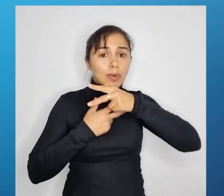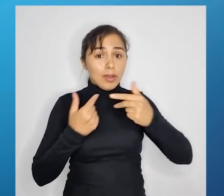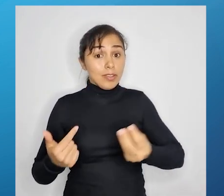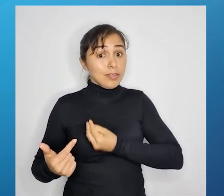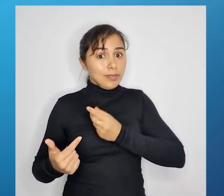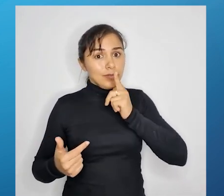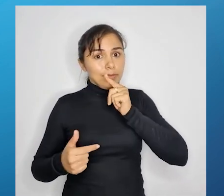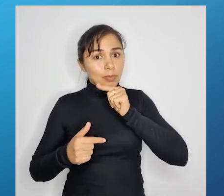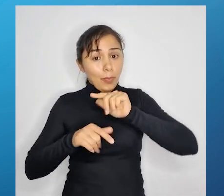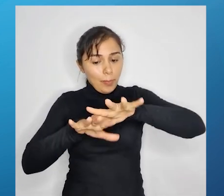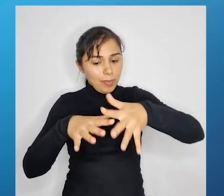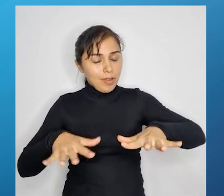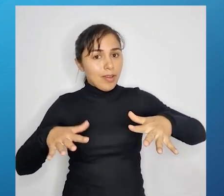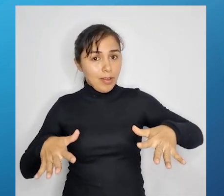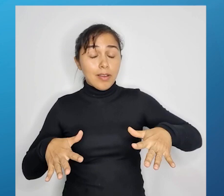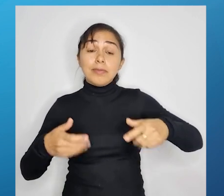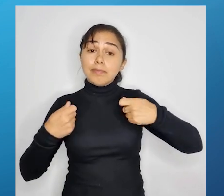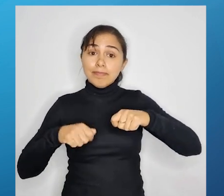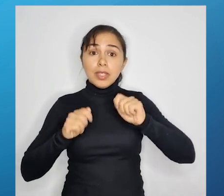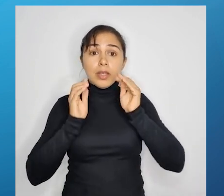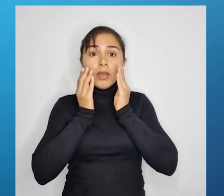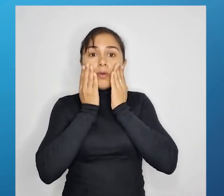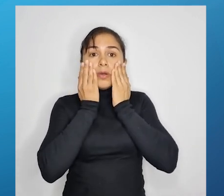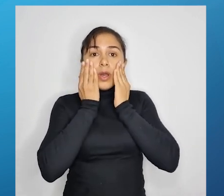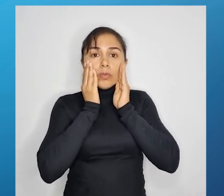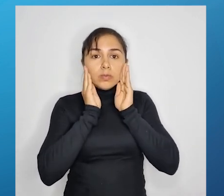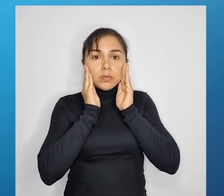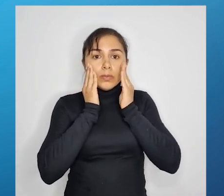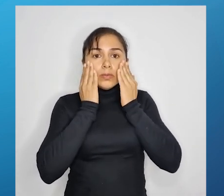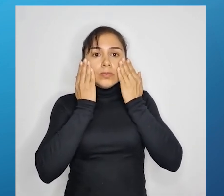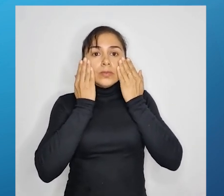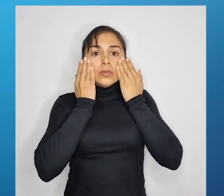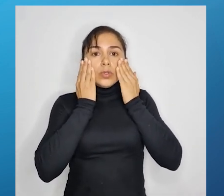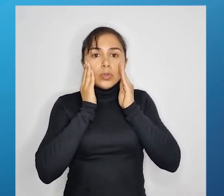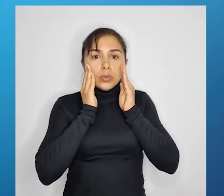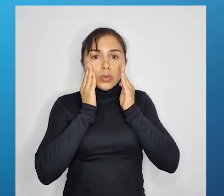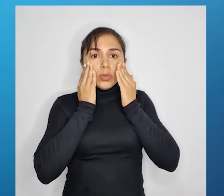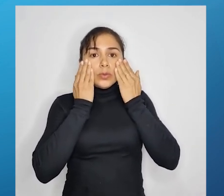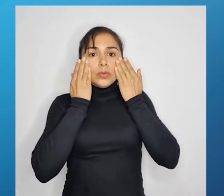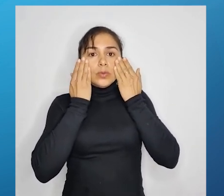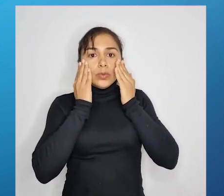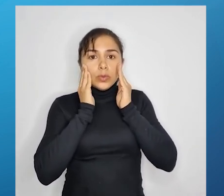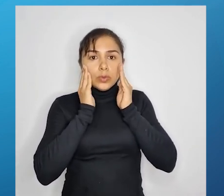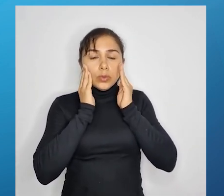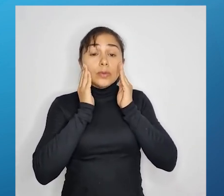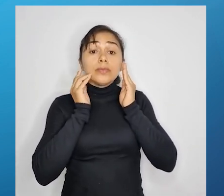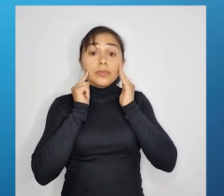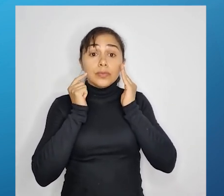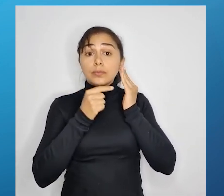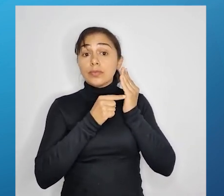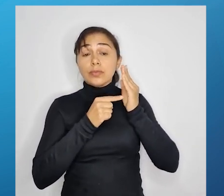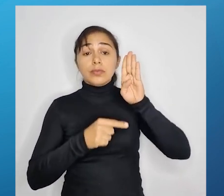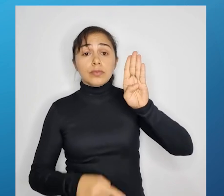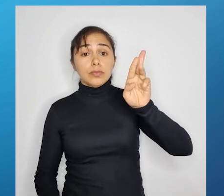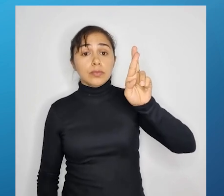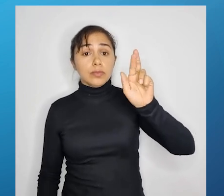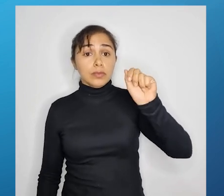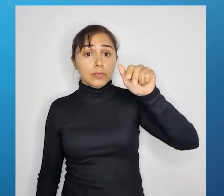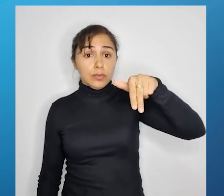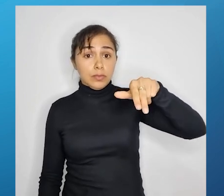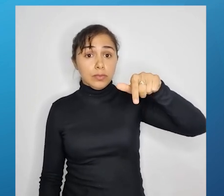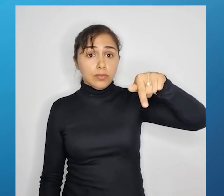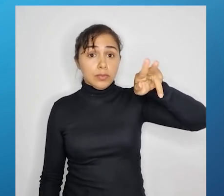falando de animais que possuem brânquias. Então, nós temos aqui uma estrutura chamada brânquia, que ajuda